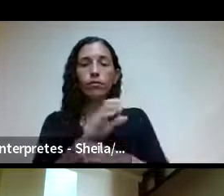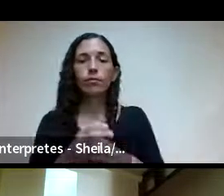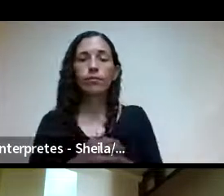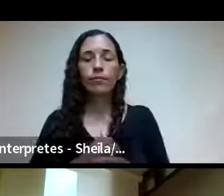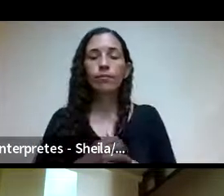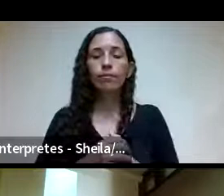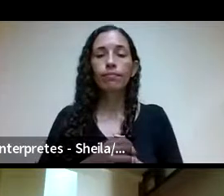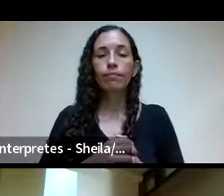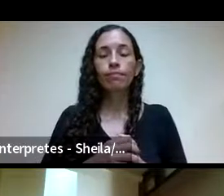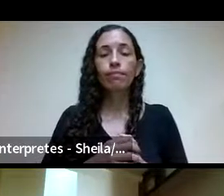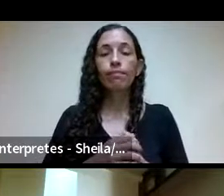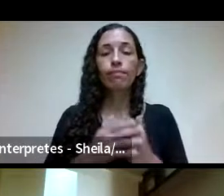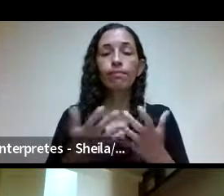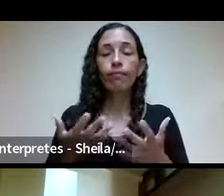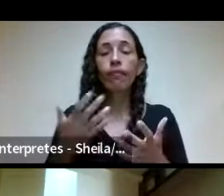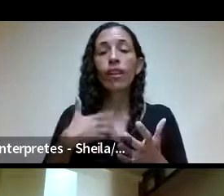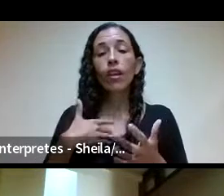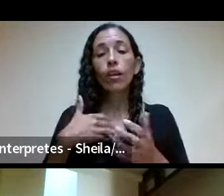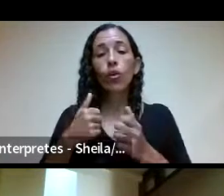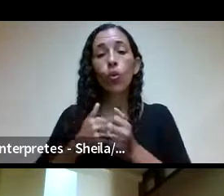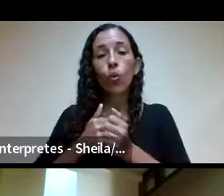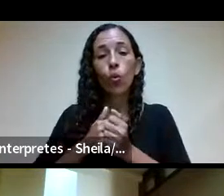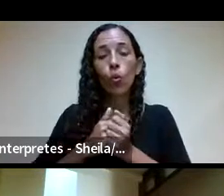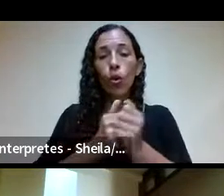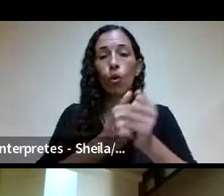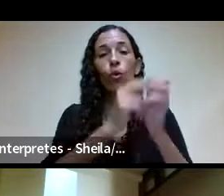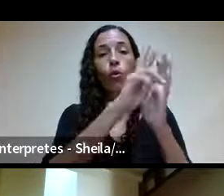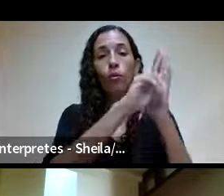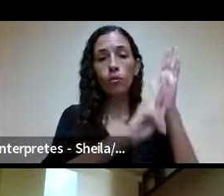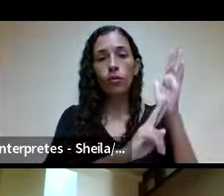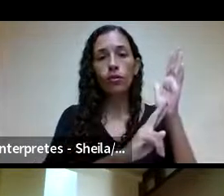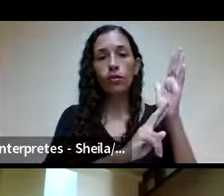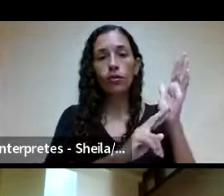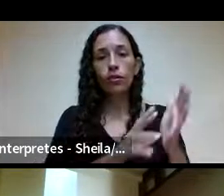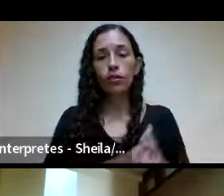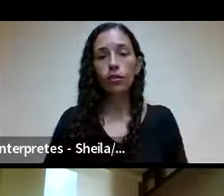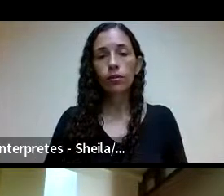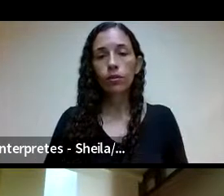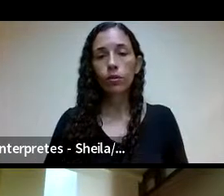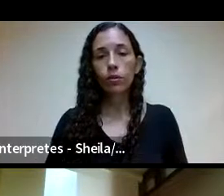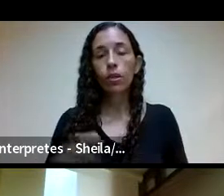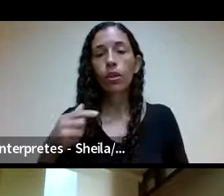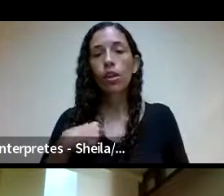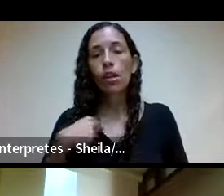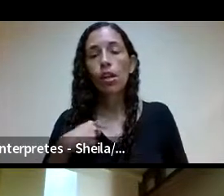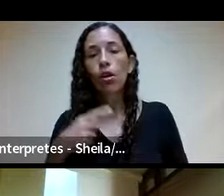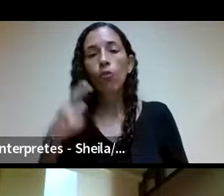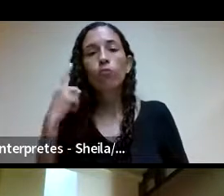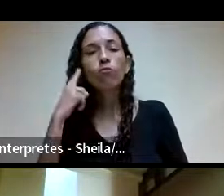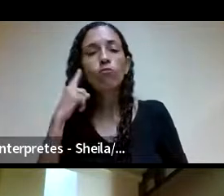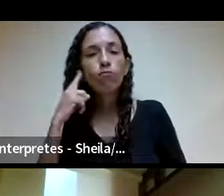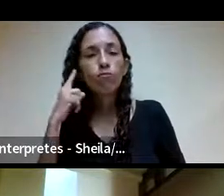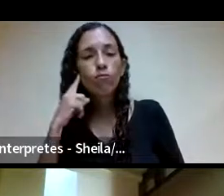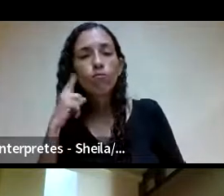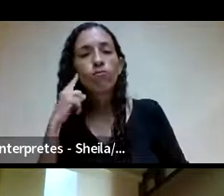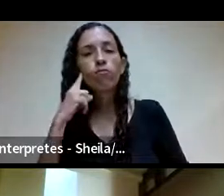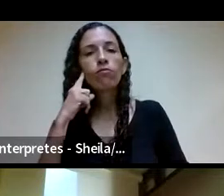Embargo do presidente, acompanho o doutor relator, escutei aqui atentamente as razões de embargo do